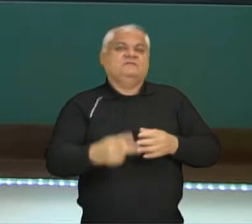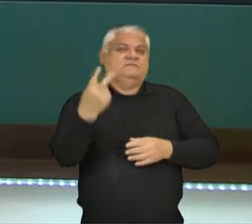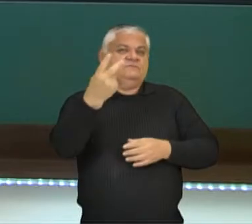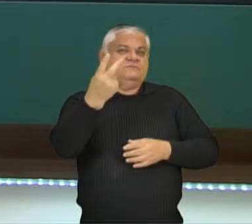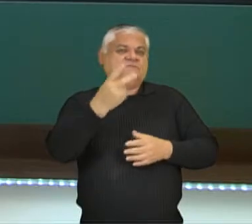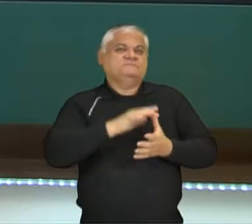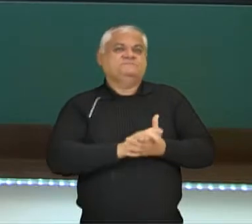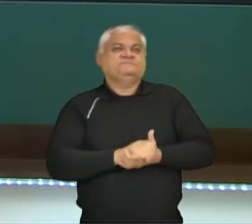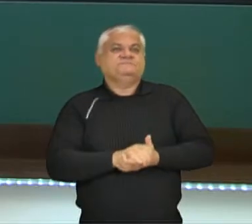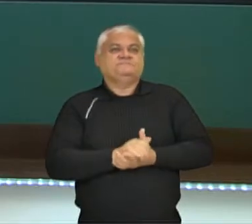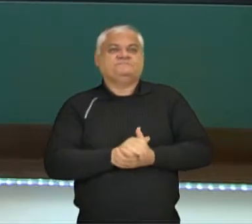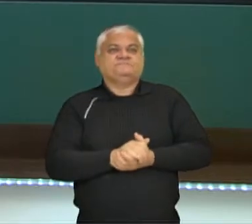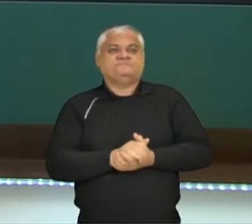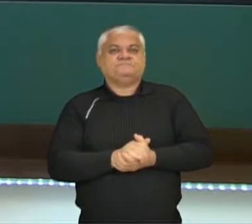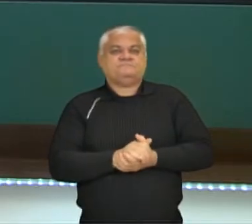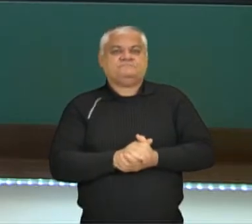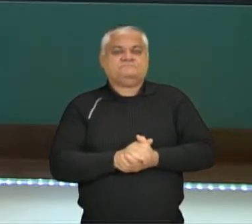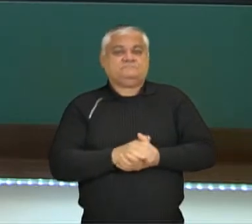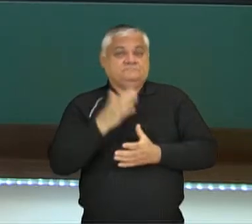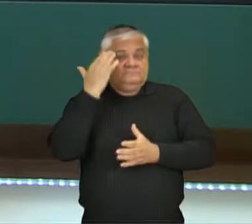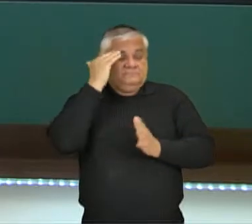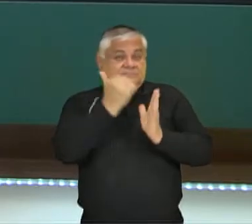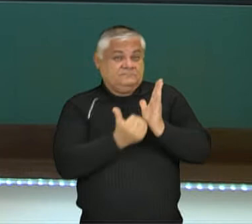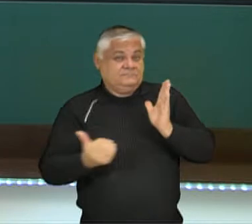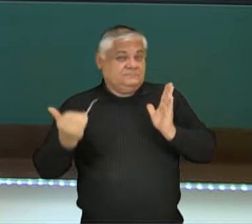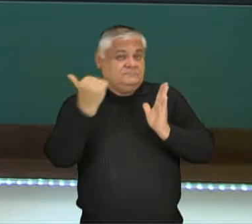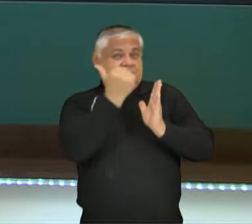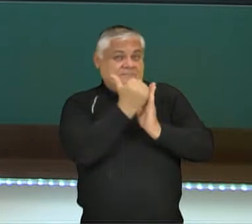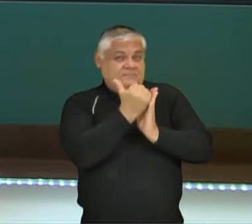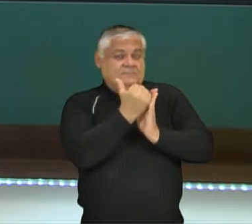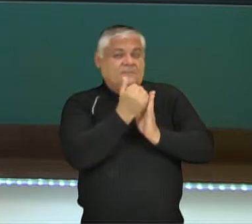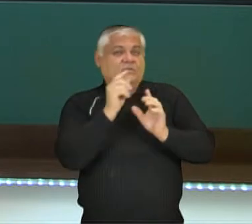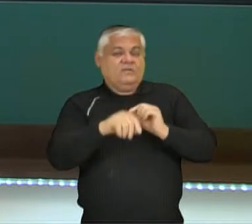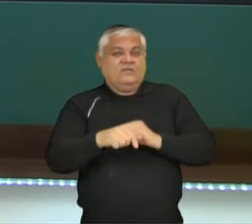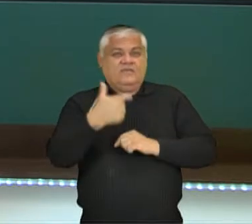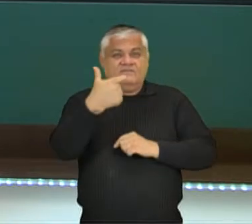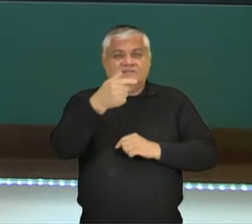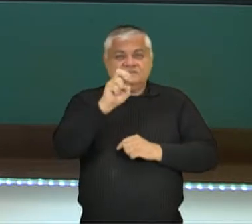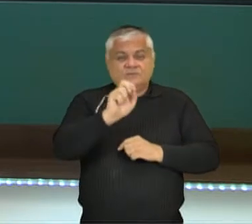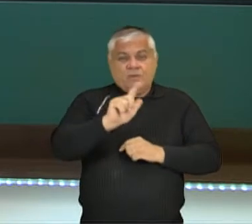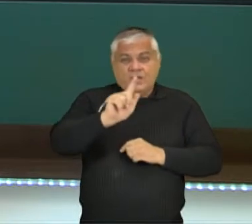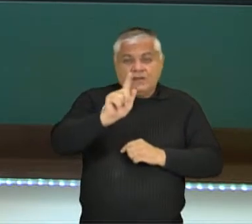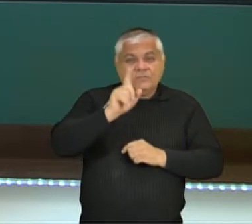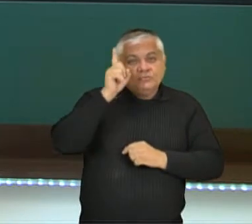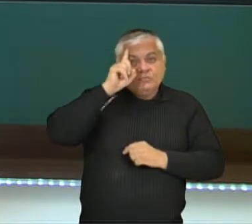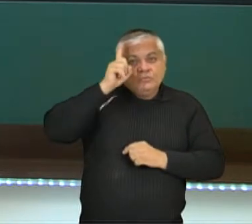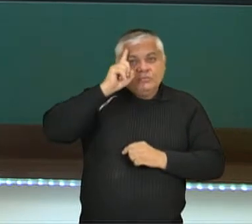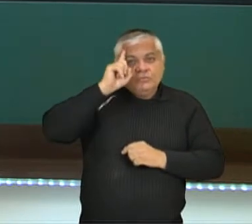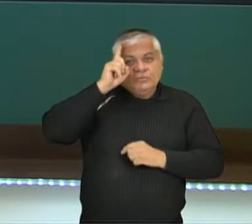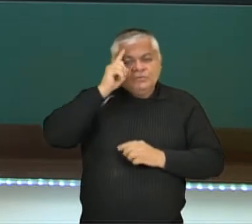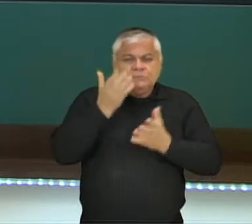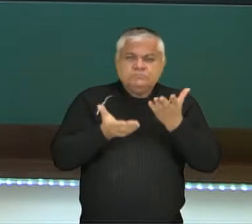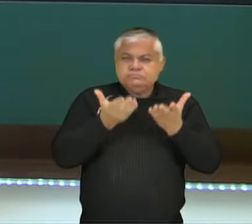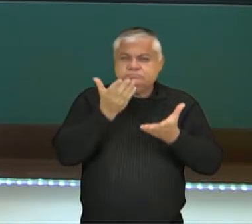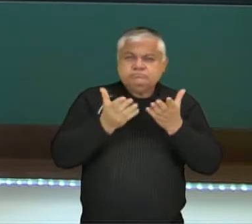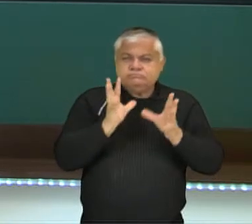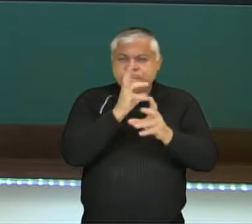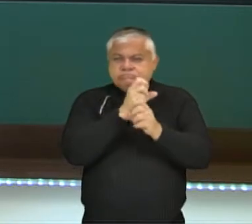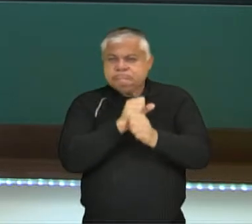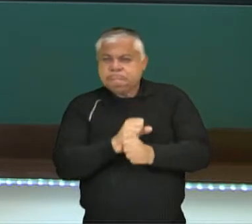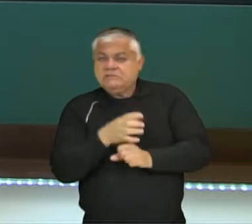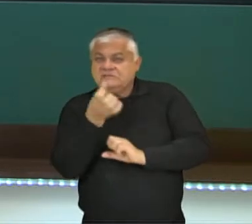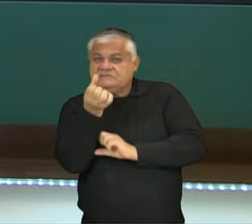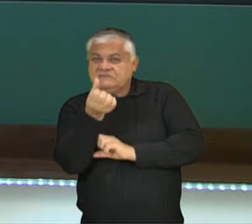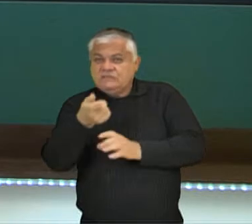você. Entende-se por excesso mais que 25 gramas de açúcar por dia, o equivalente a cerca de 6 colheres de